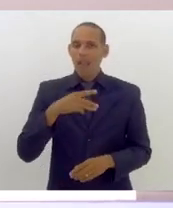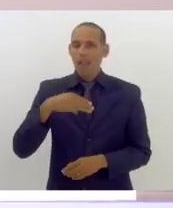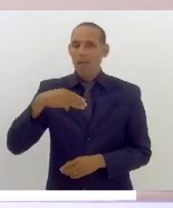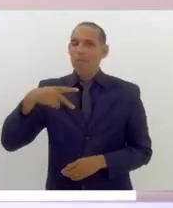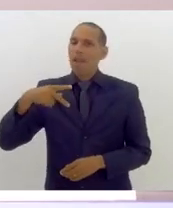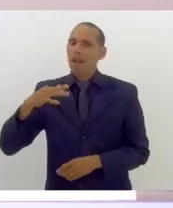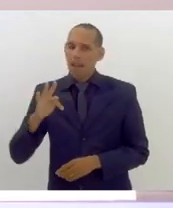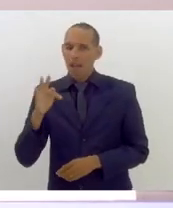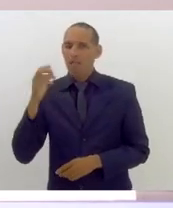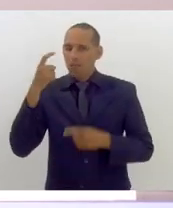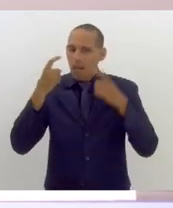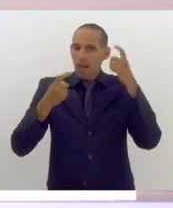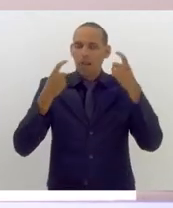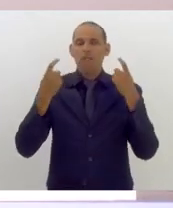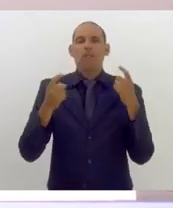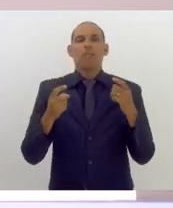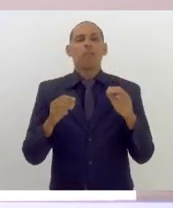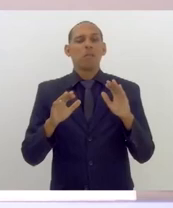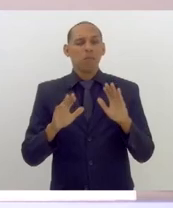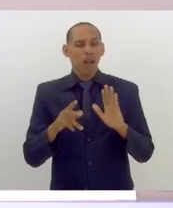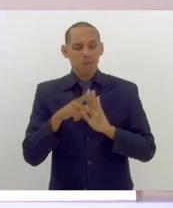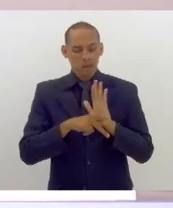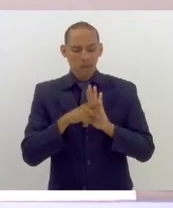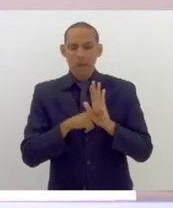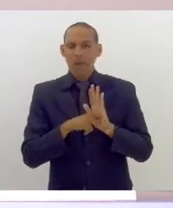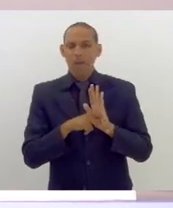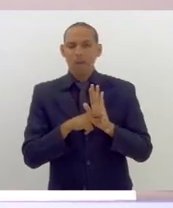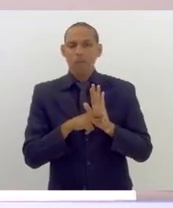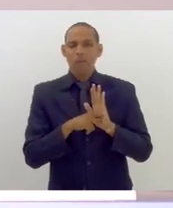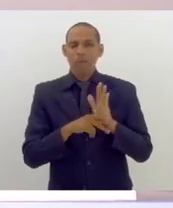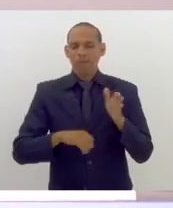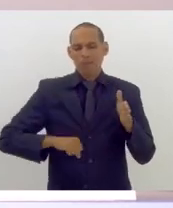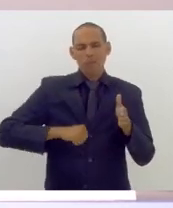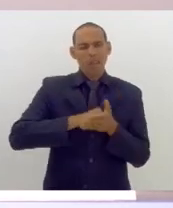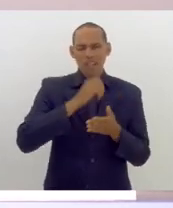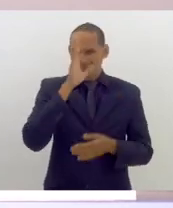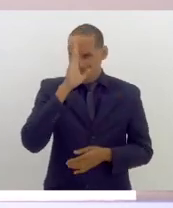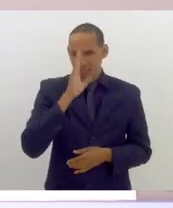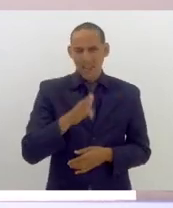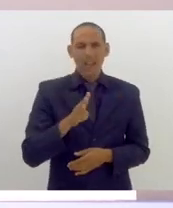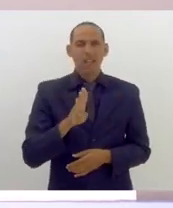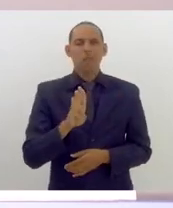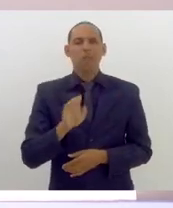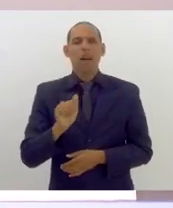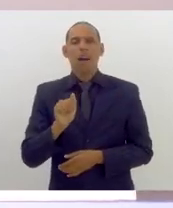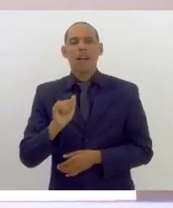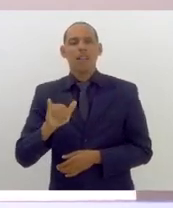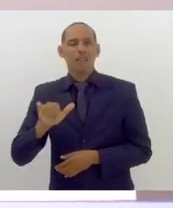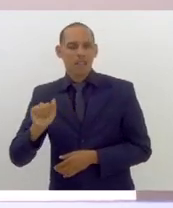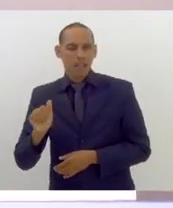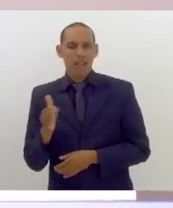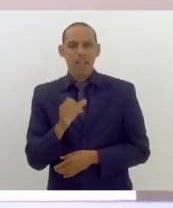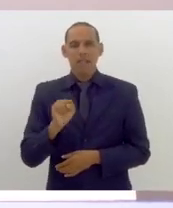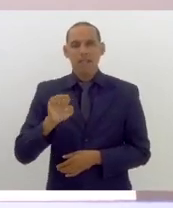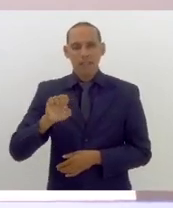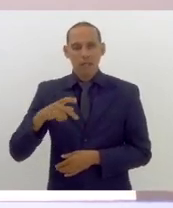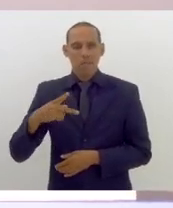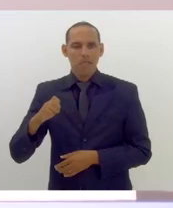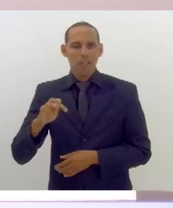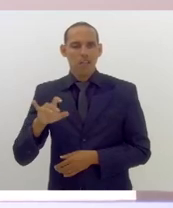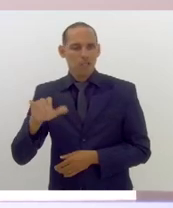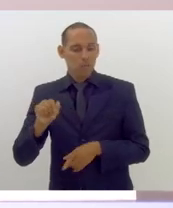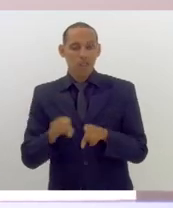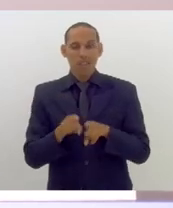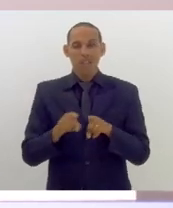Federal apesar dos projetos impactar diretamente à base de Sepetiba e portanto o mar